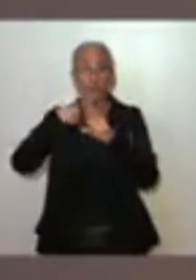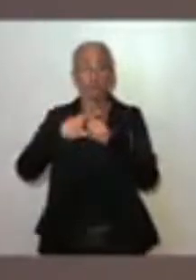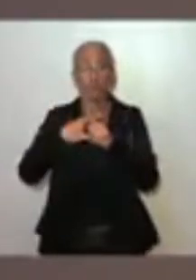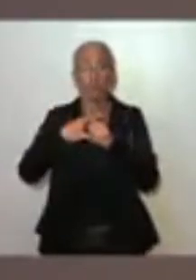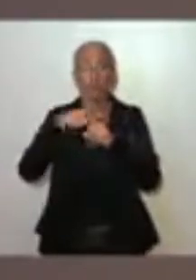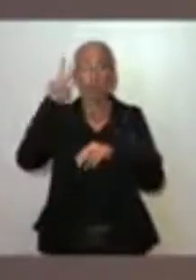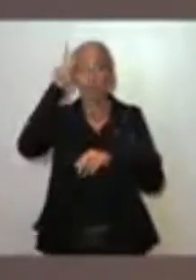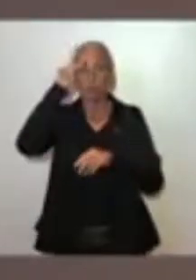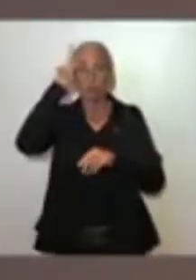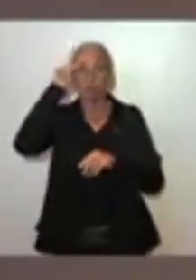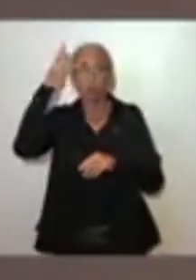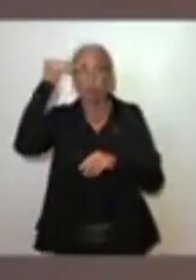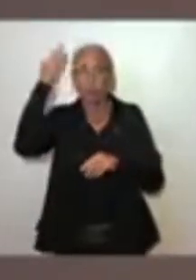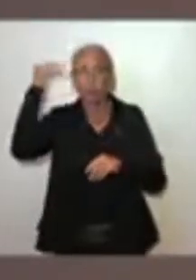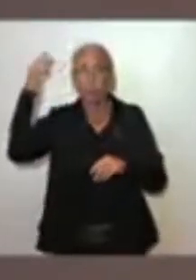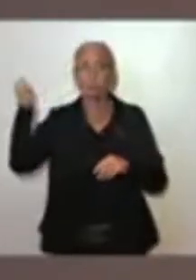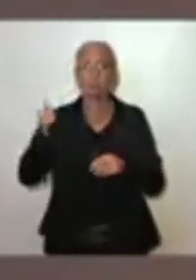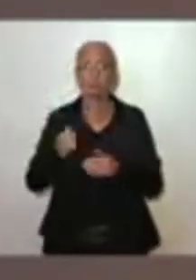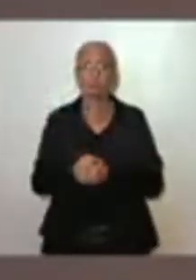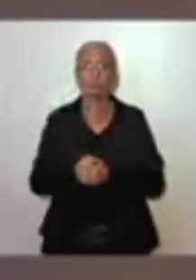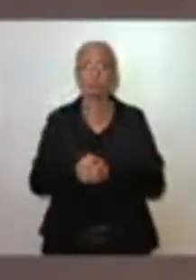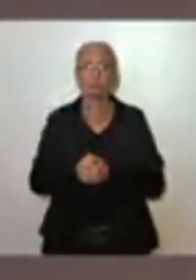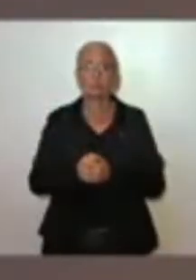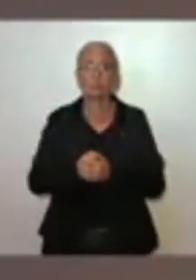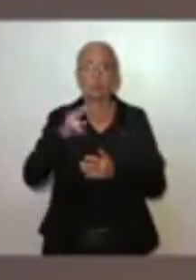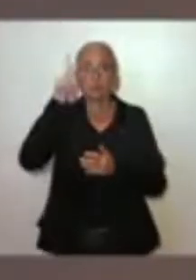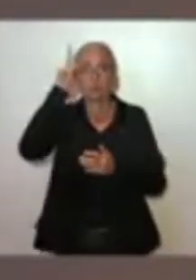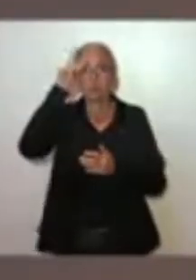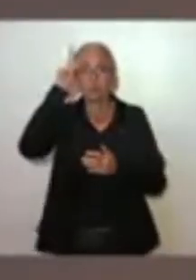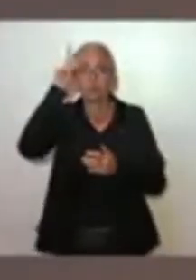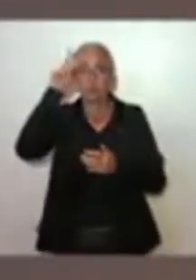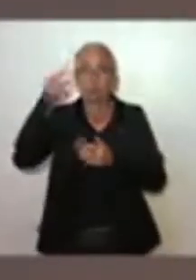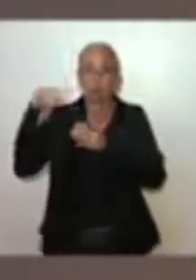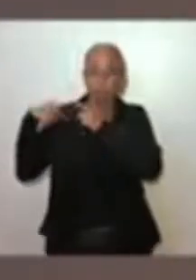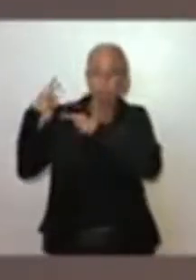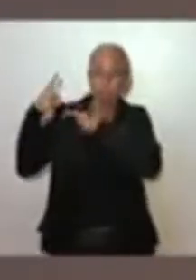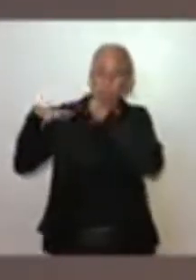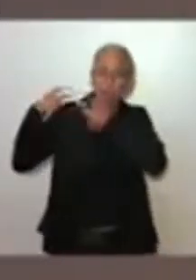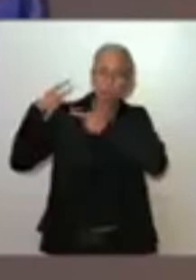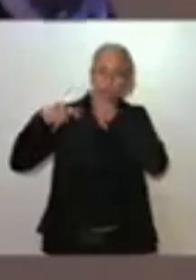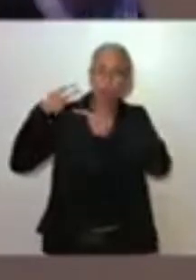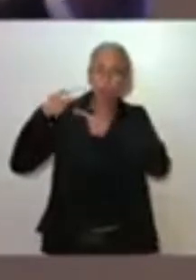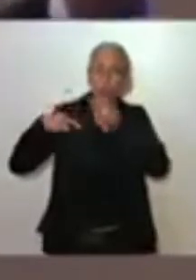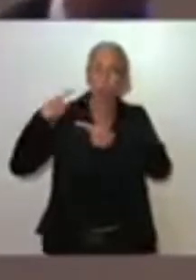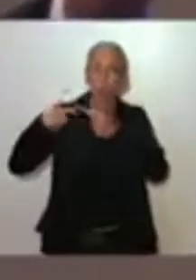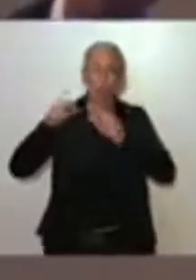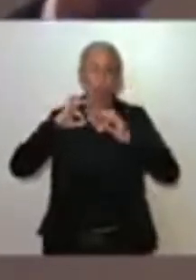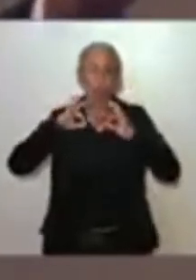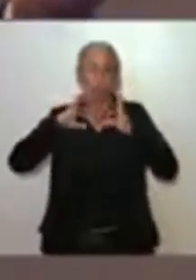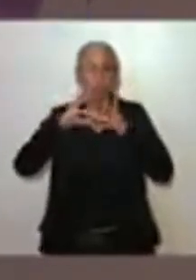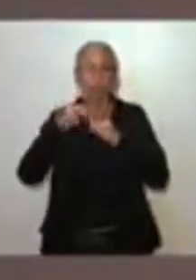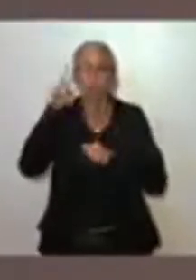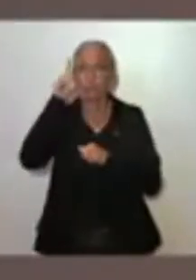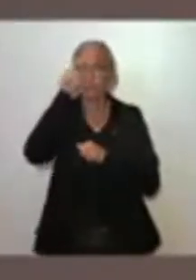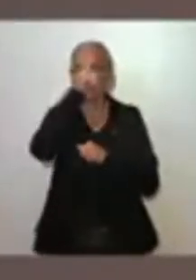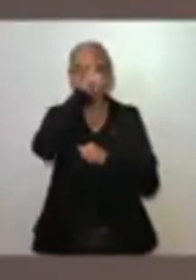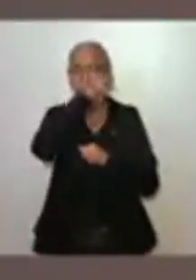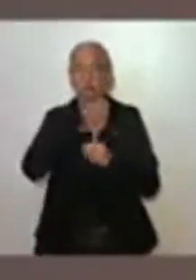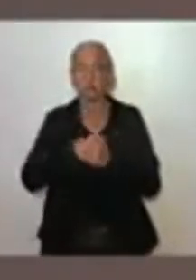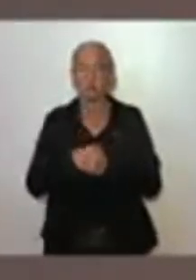uma história de sucesso para contar aos percorremos um longo caminho com todas as dificuldades